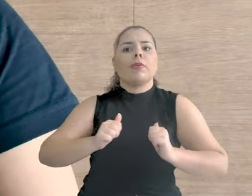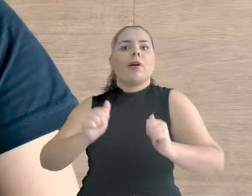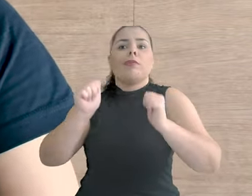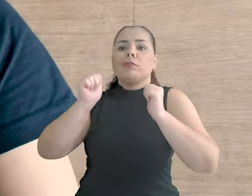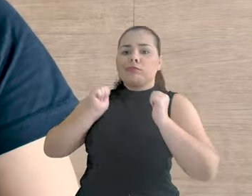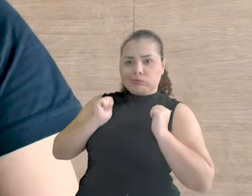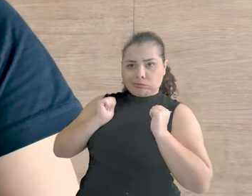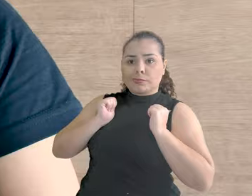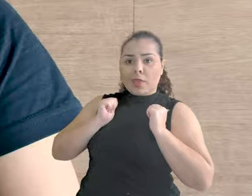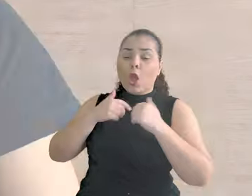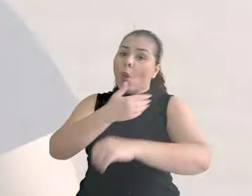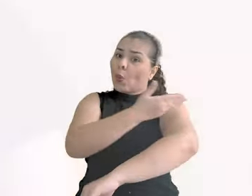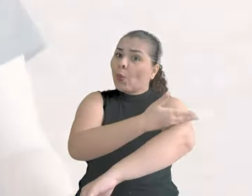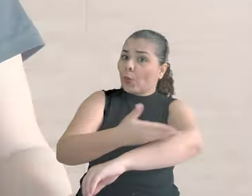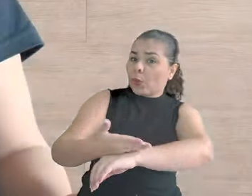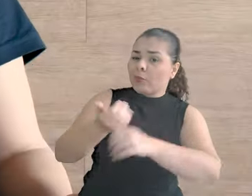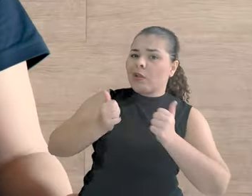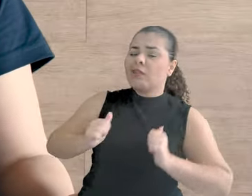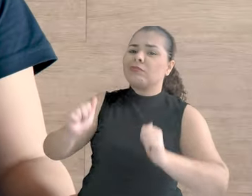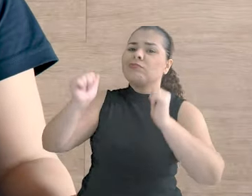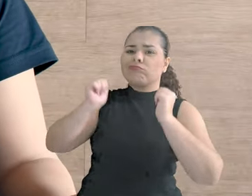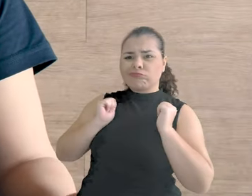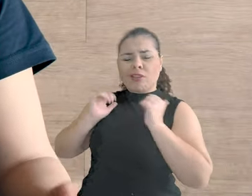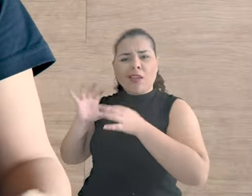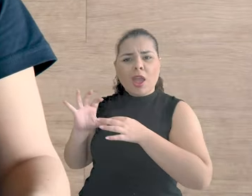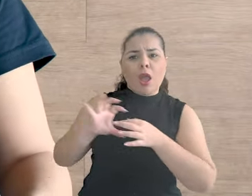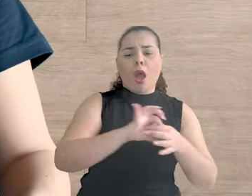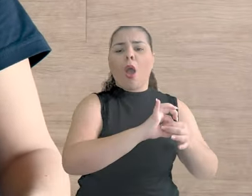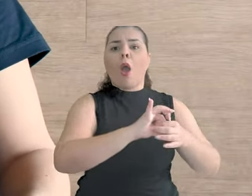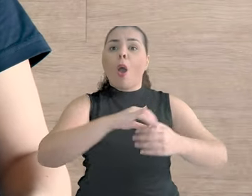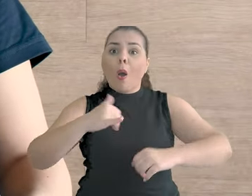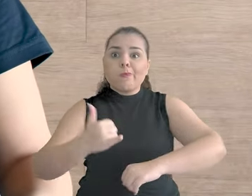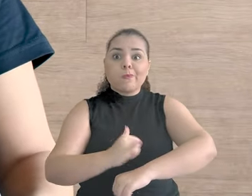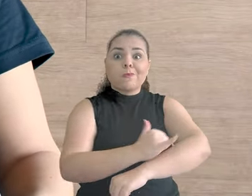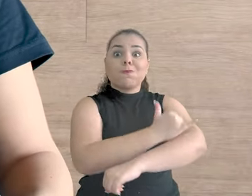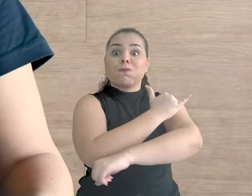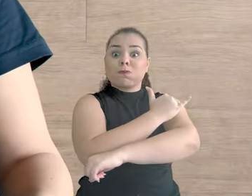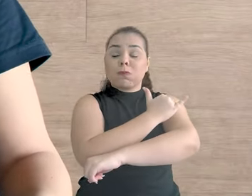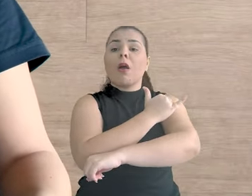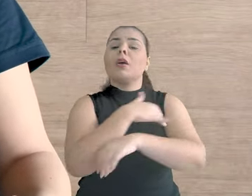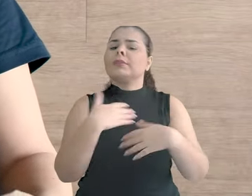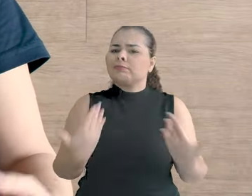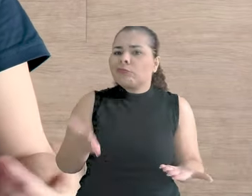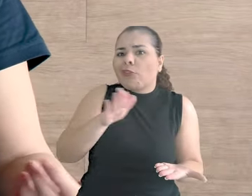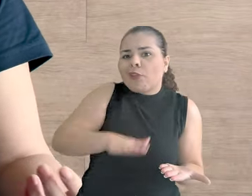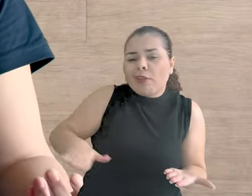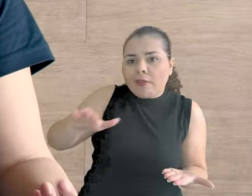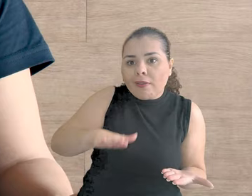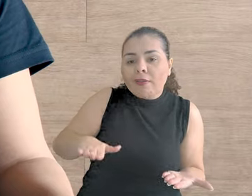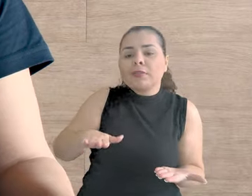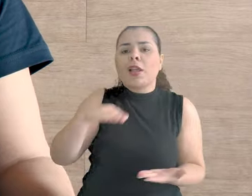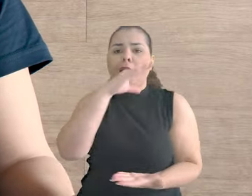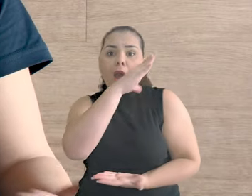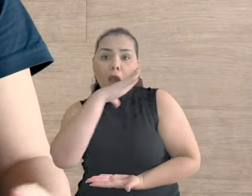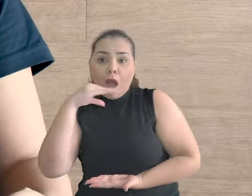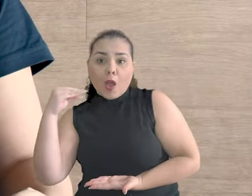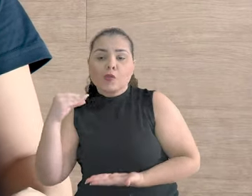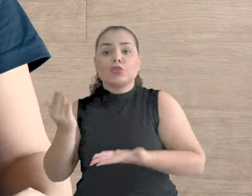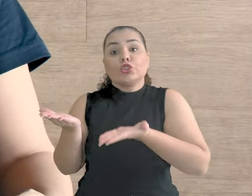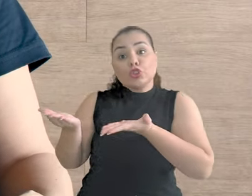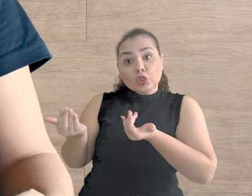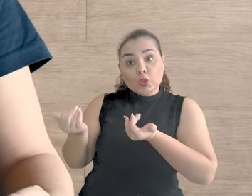o comportamento sedentário foi associado ao aumento de peso nas